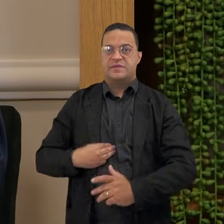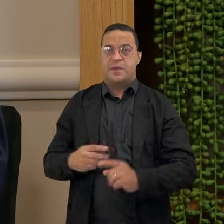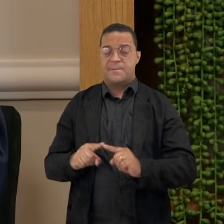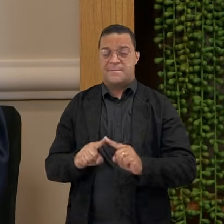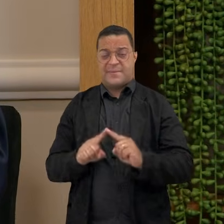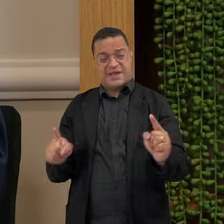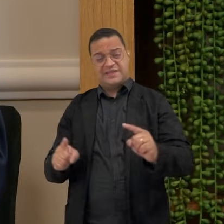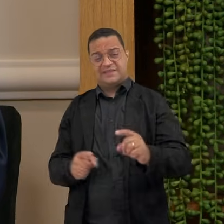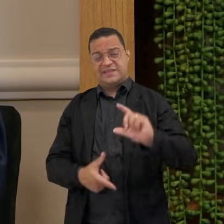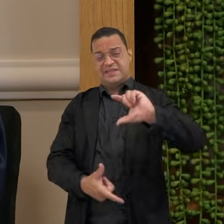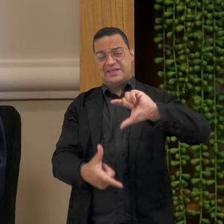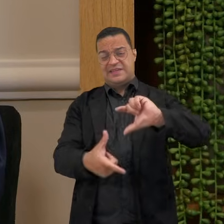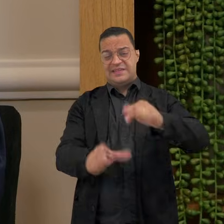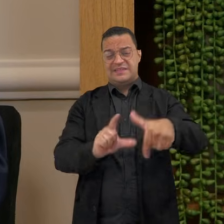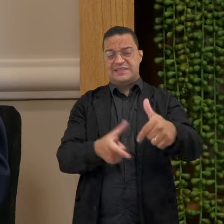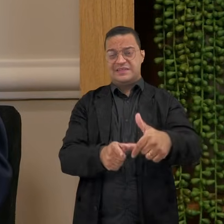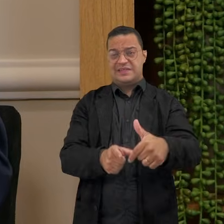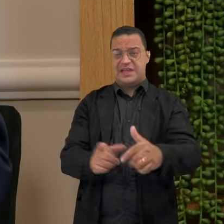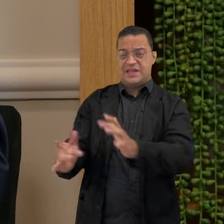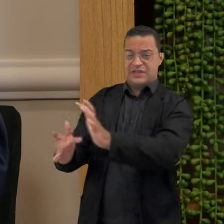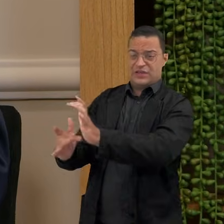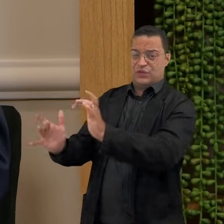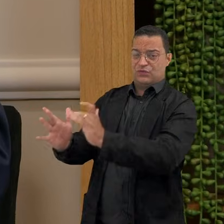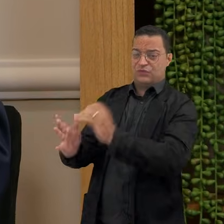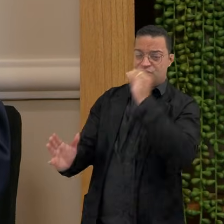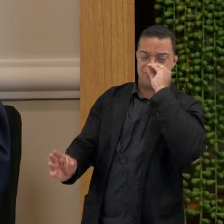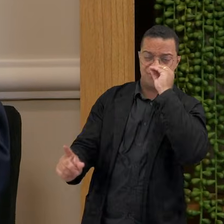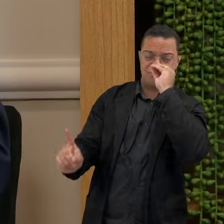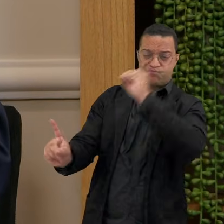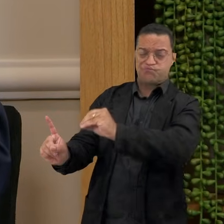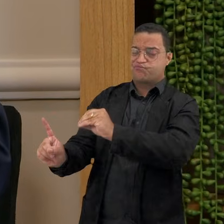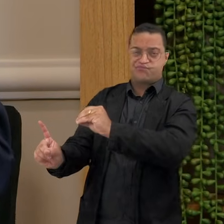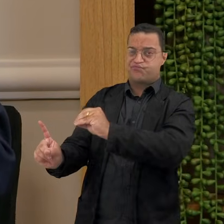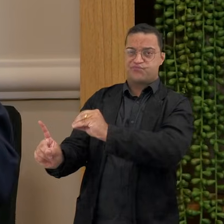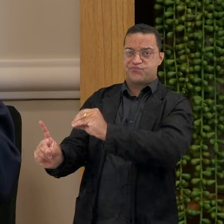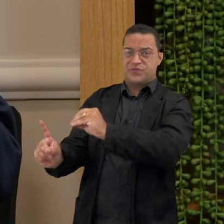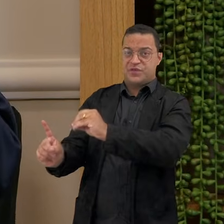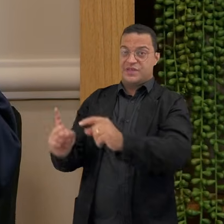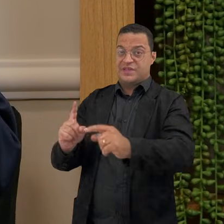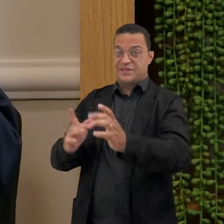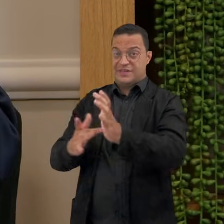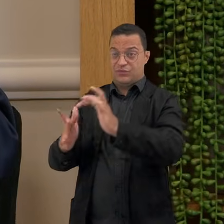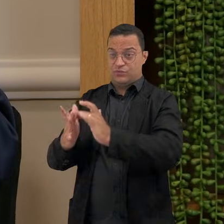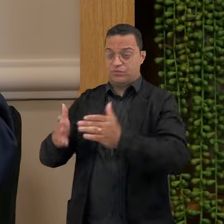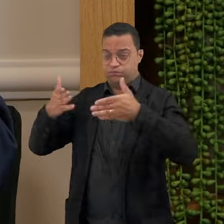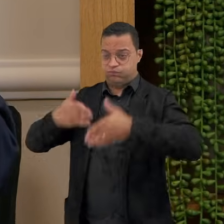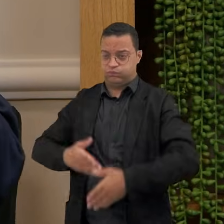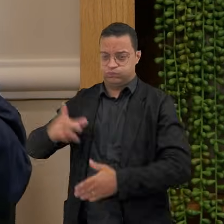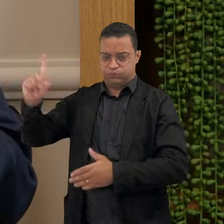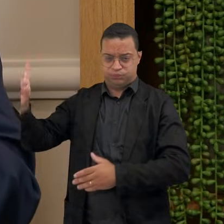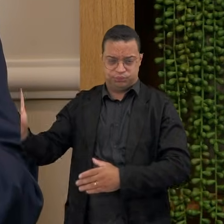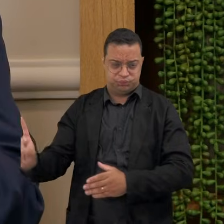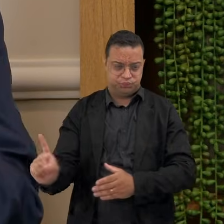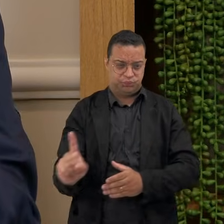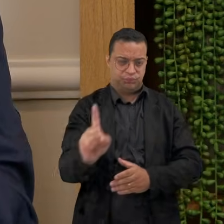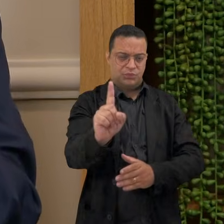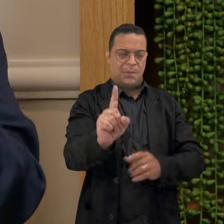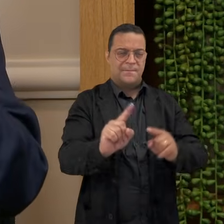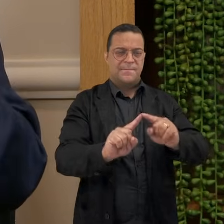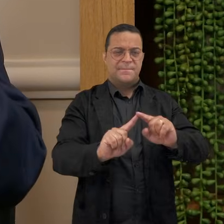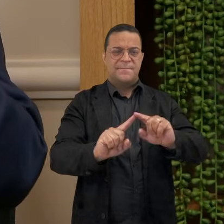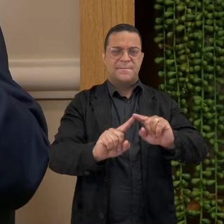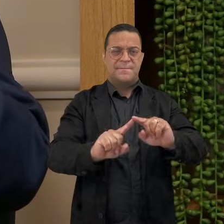Israel rejeitou o Messias. Quando Jesus veio, a palavra diz que ele veio para aqueles que eram seus, mas os